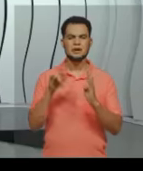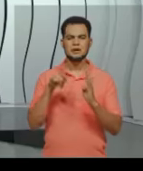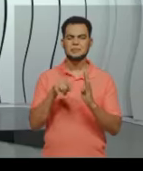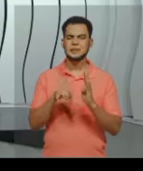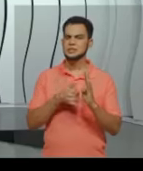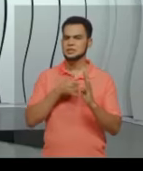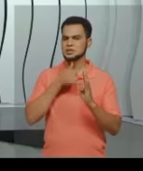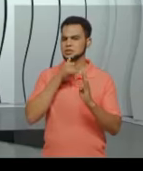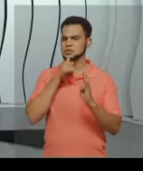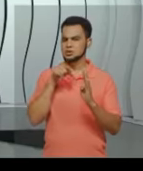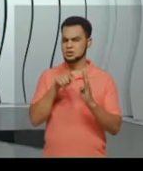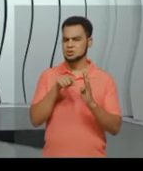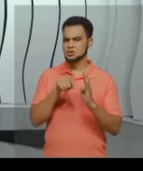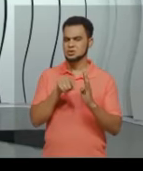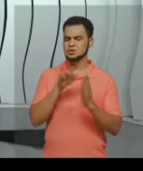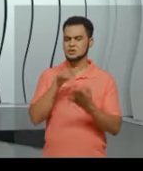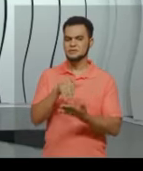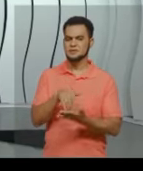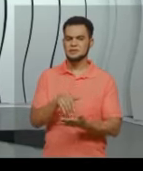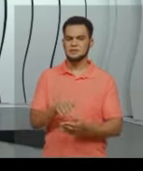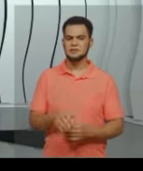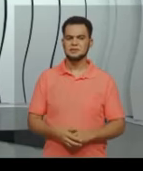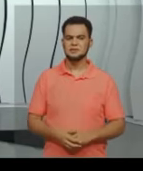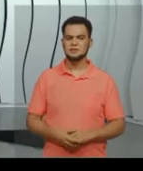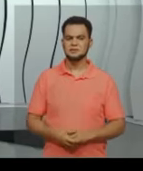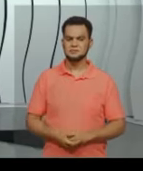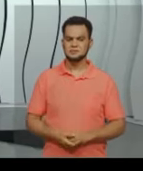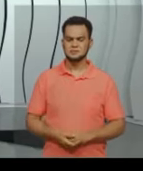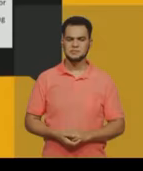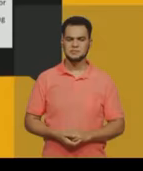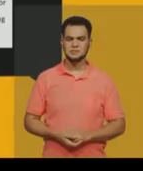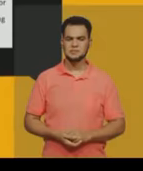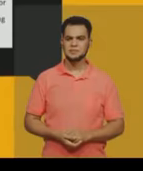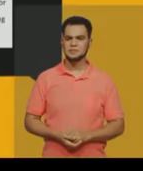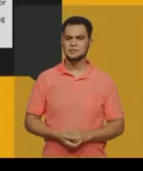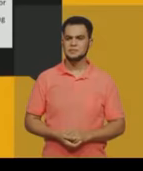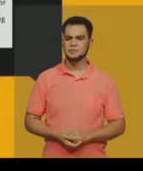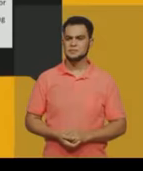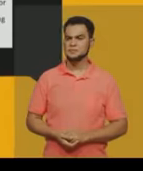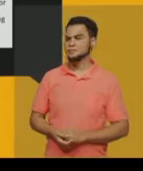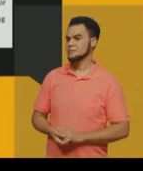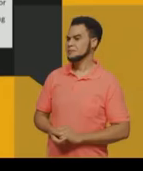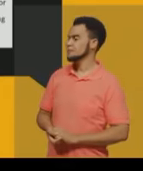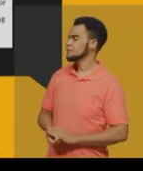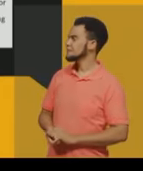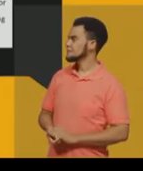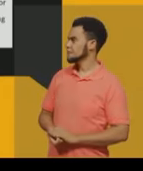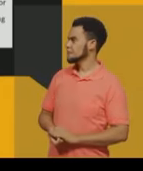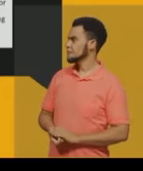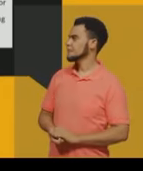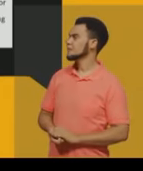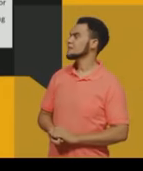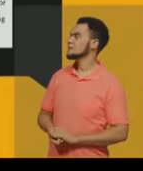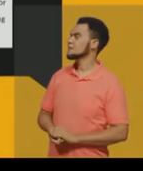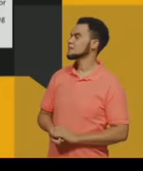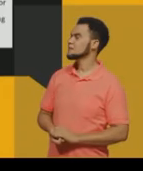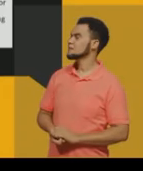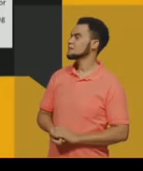A parte mais triste são os finais. So just give me a happy middle and a very happy start. Então me dê